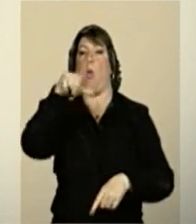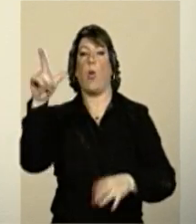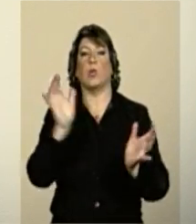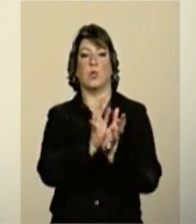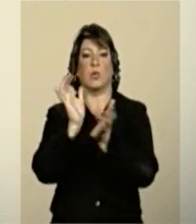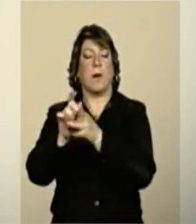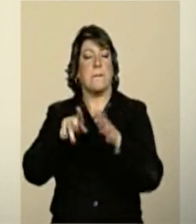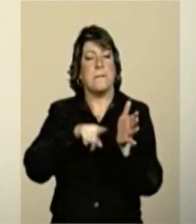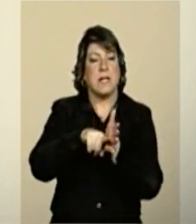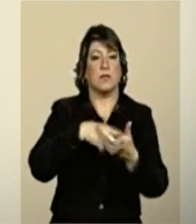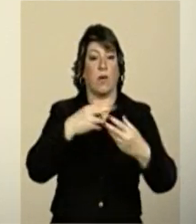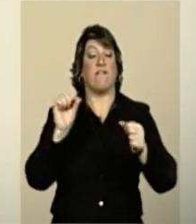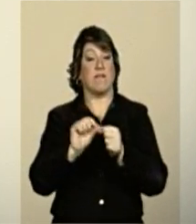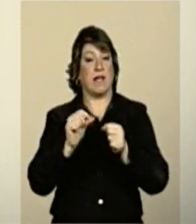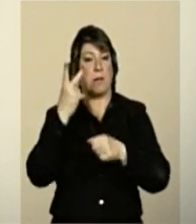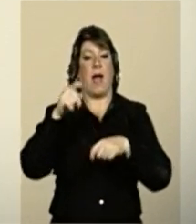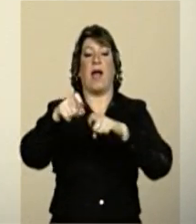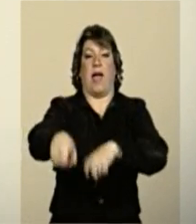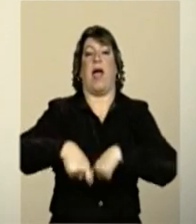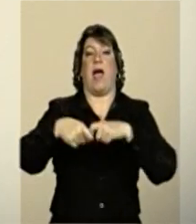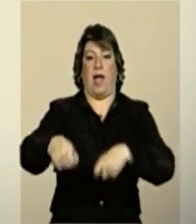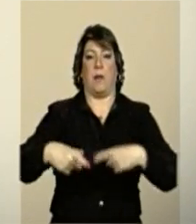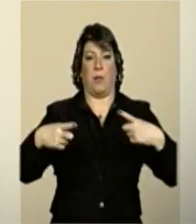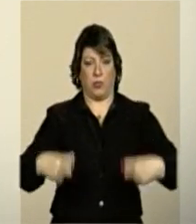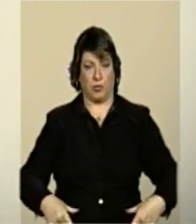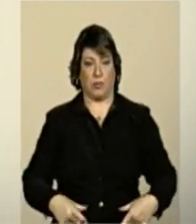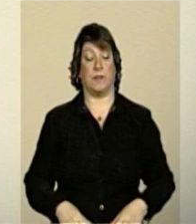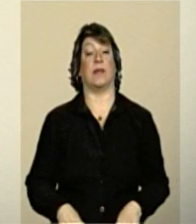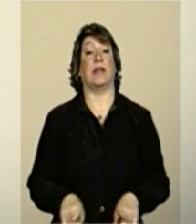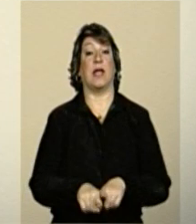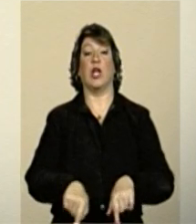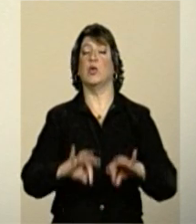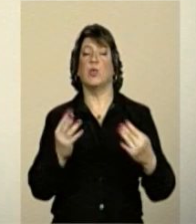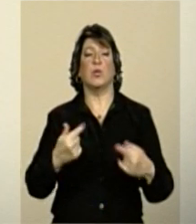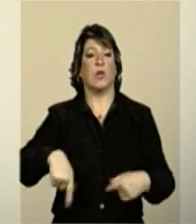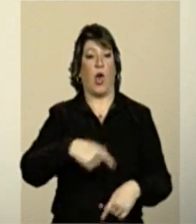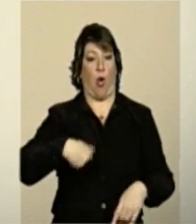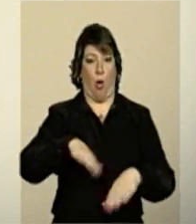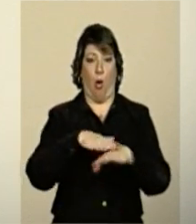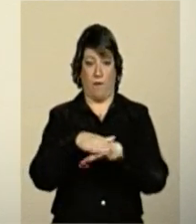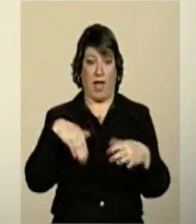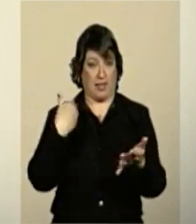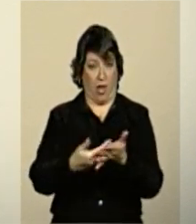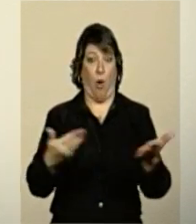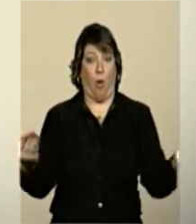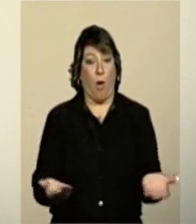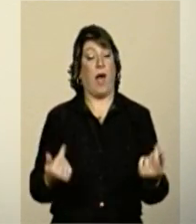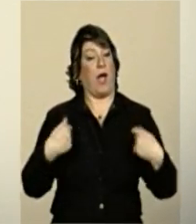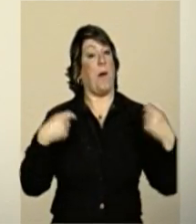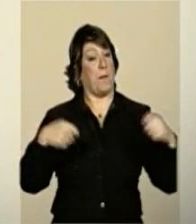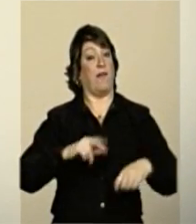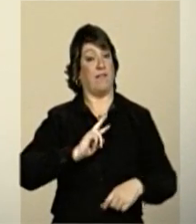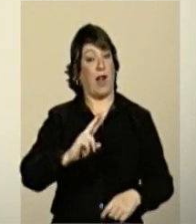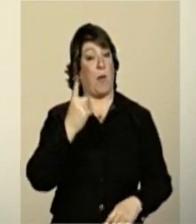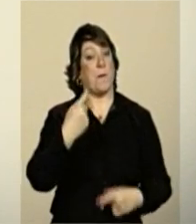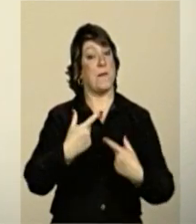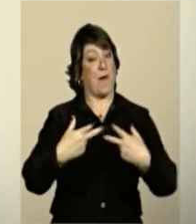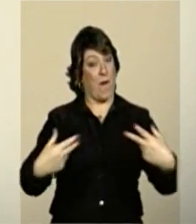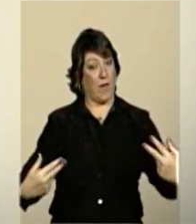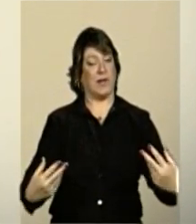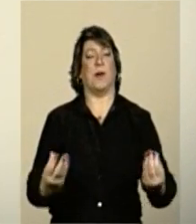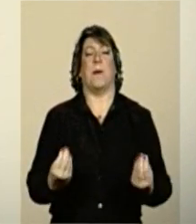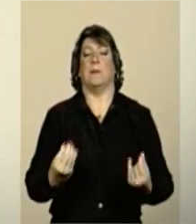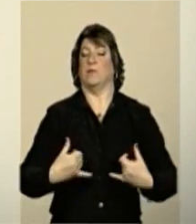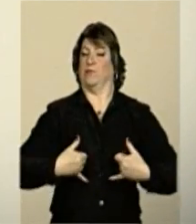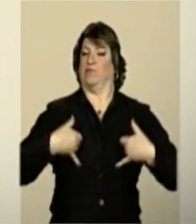pesquisa desenvolvem para o campo. E por tudo isso que a gente conversou até agora, Luciano, eu posso te dizer uma coisa com